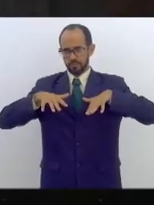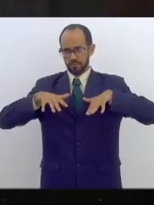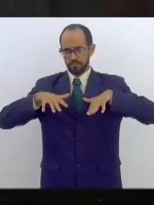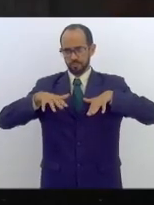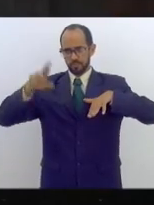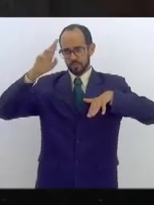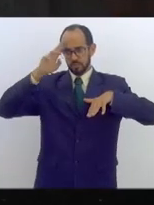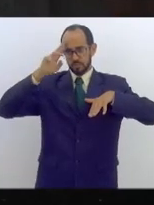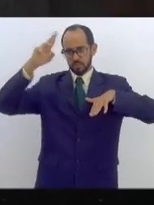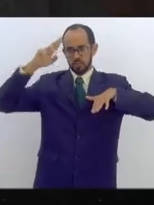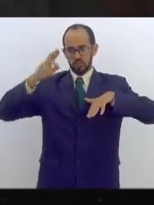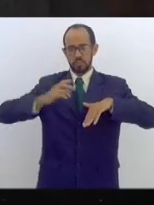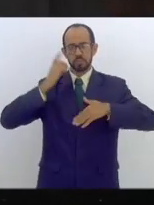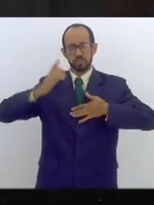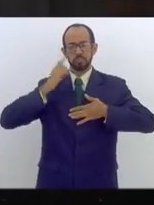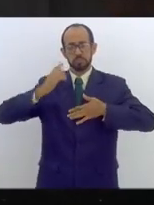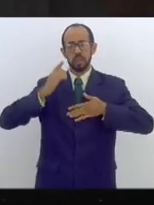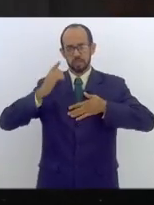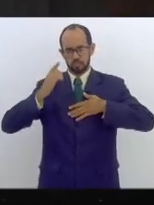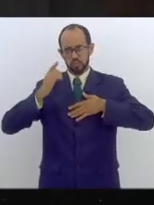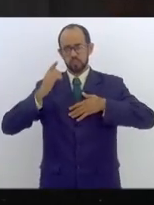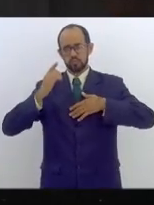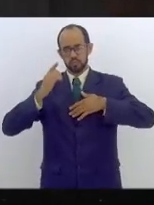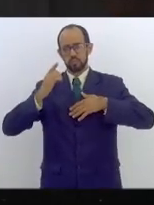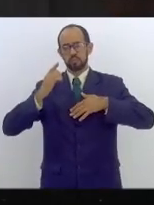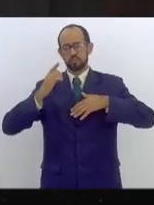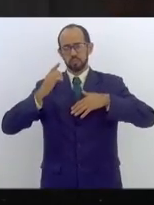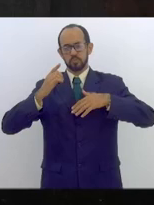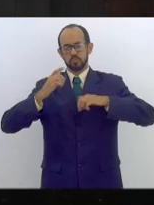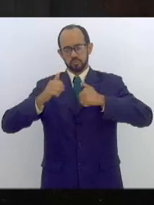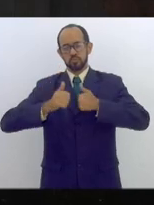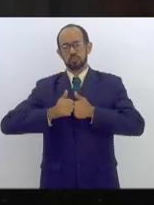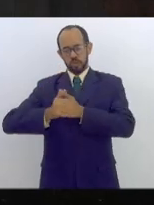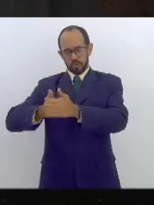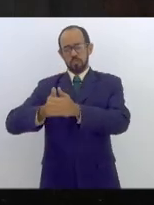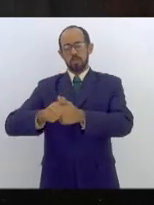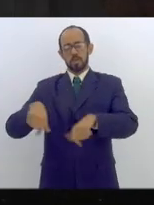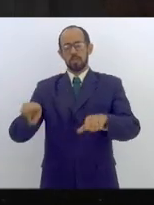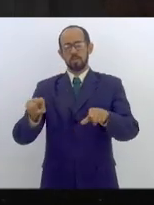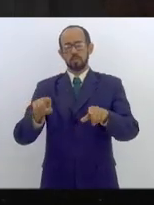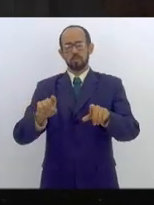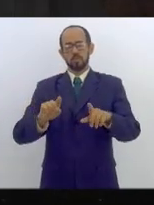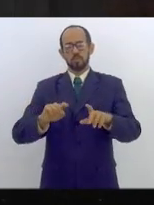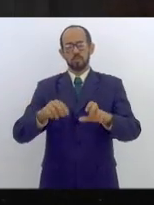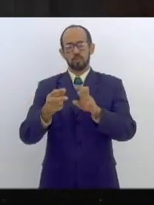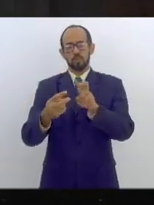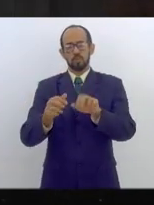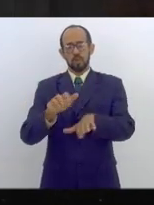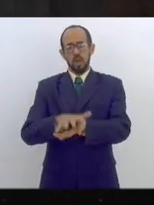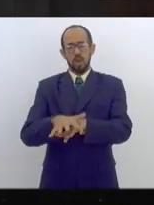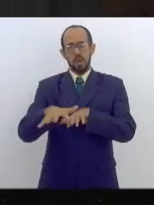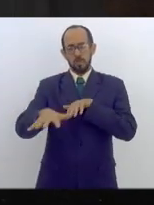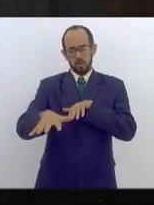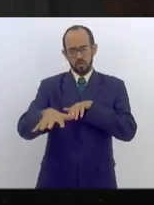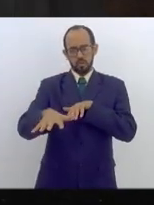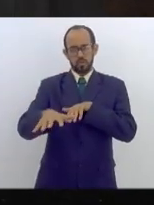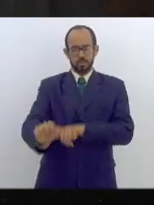e senhoras e senhores deputados que nos acompanham de forma